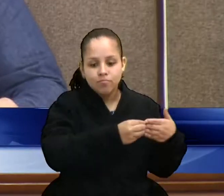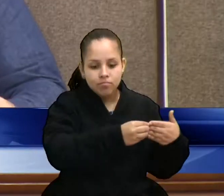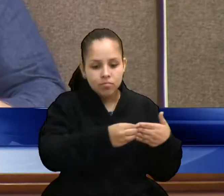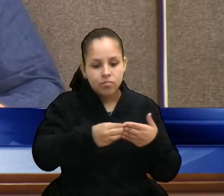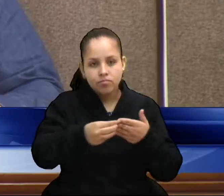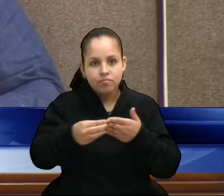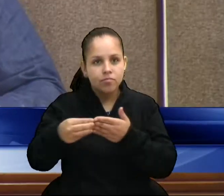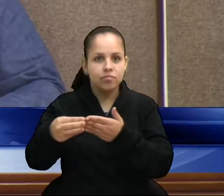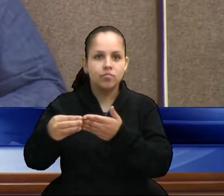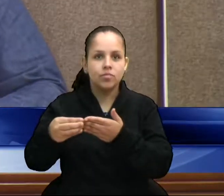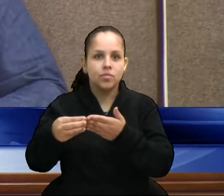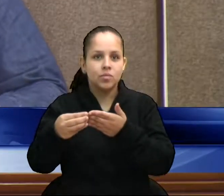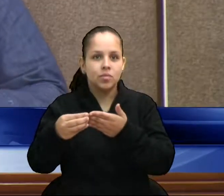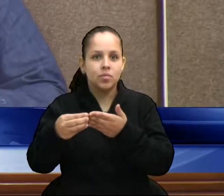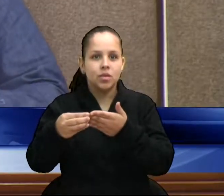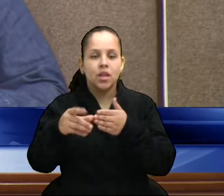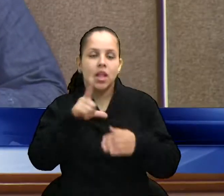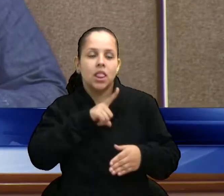dos fatos.